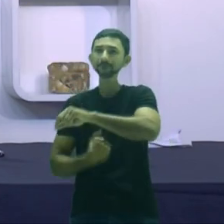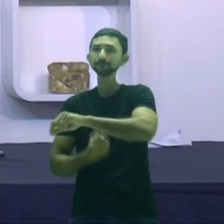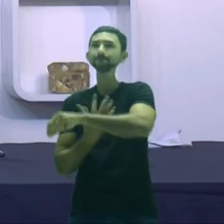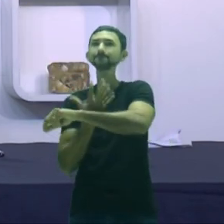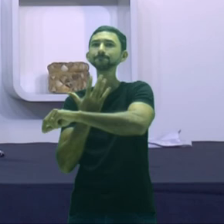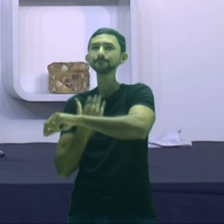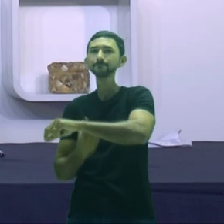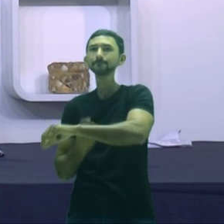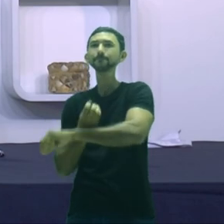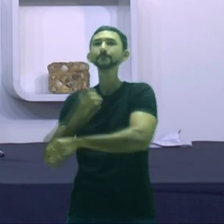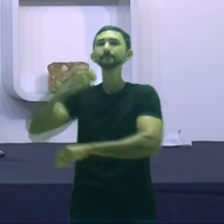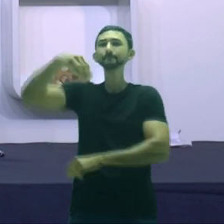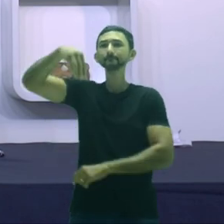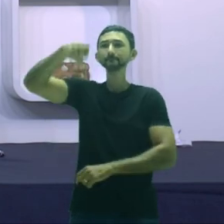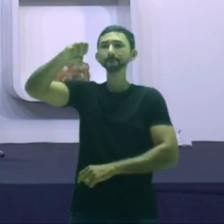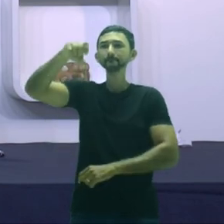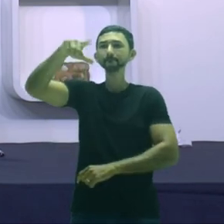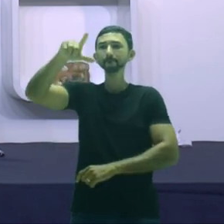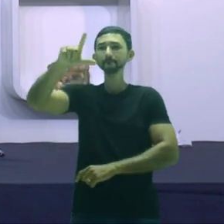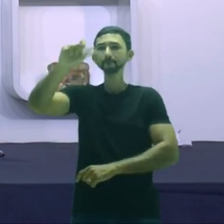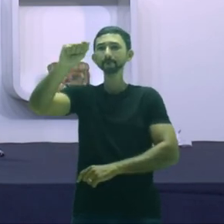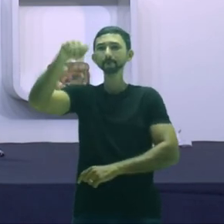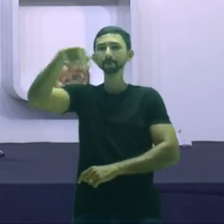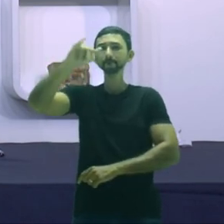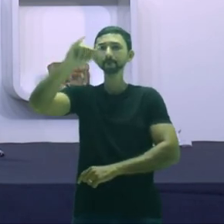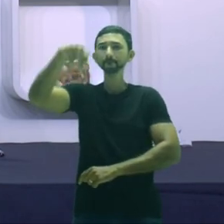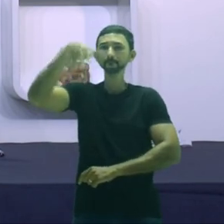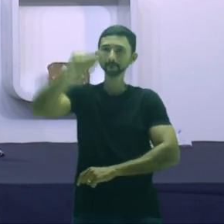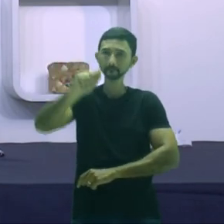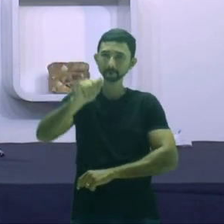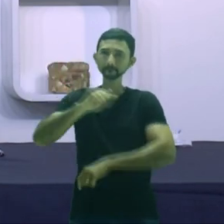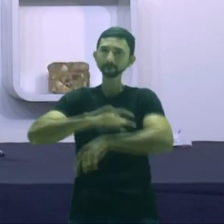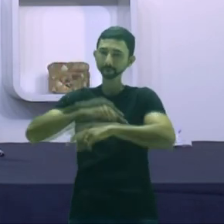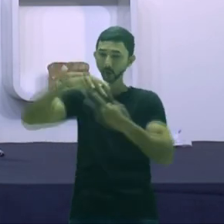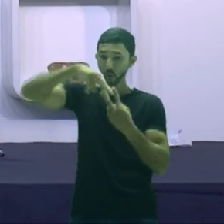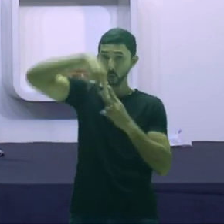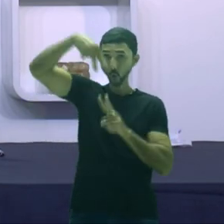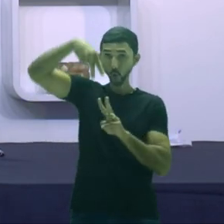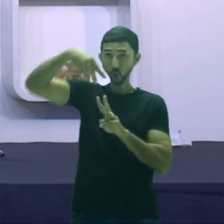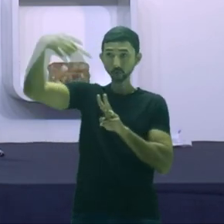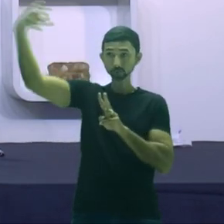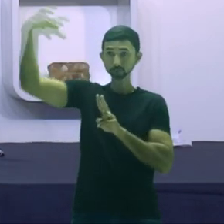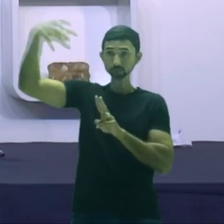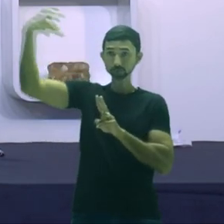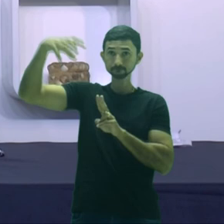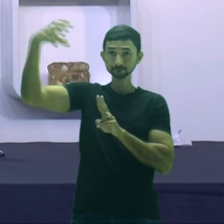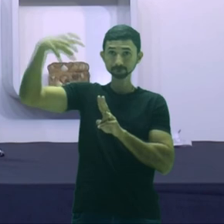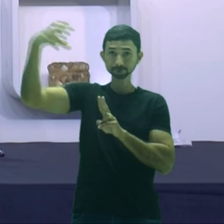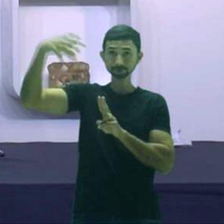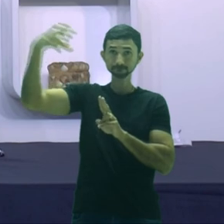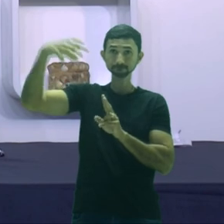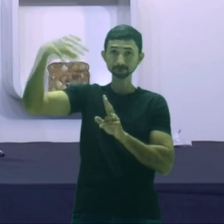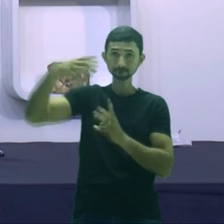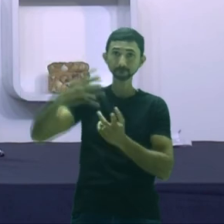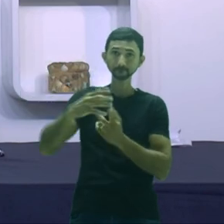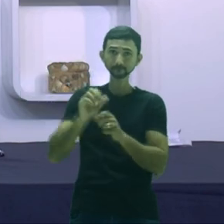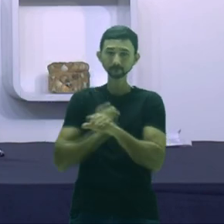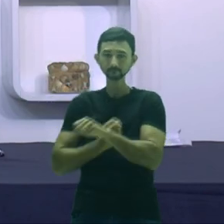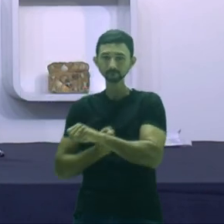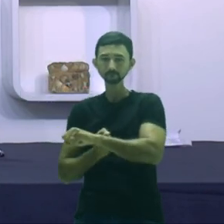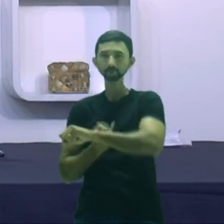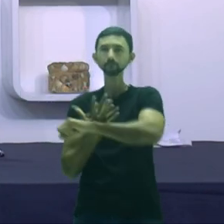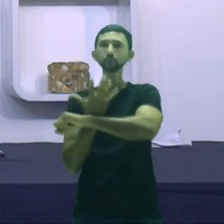quê? De melanina. Ou seja, você já tem um genótipo, sofrendo a influência do meio, você vai